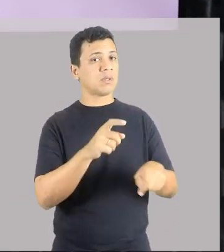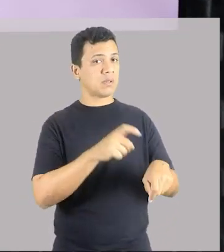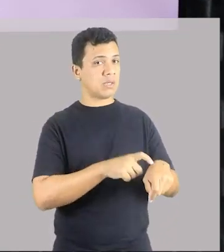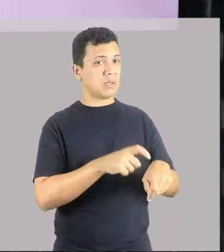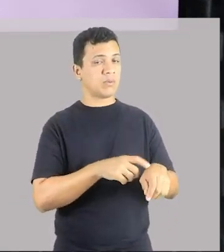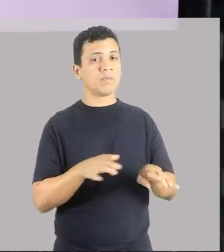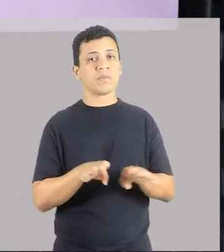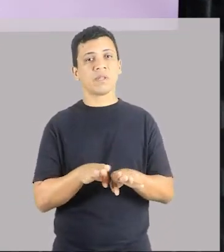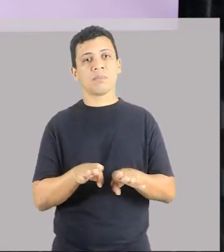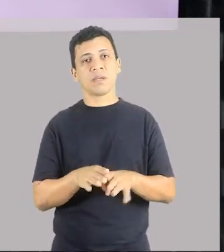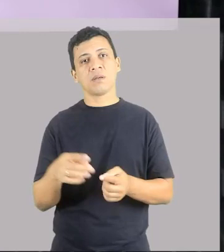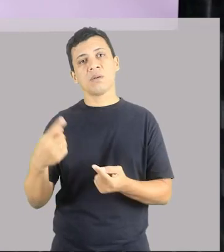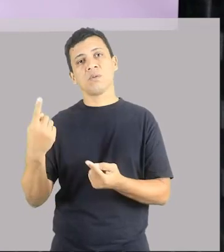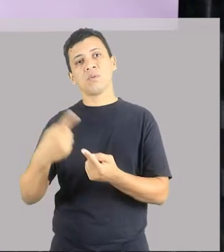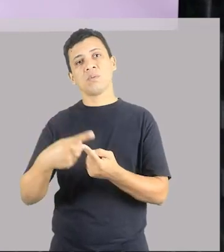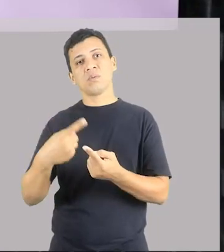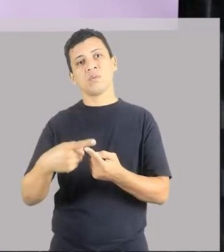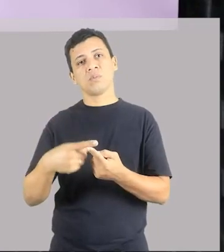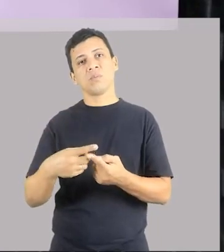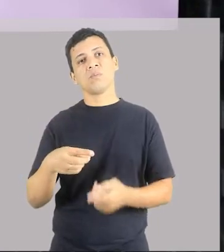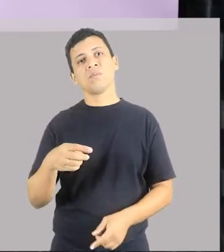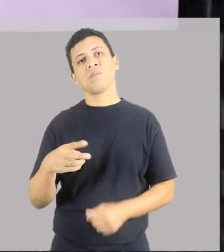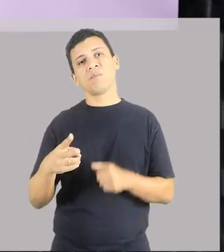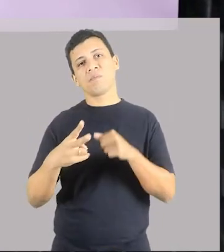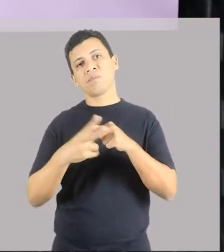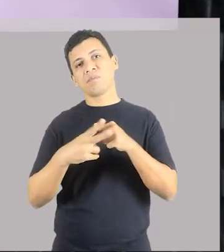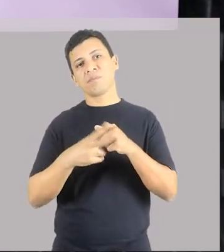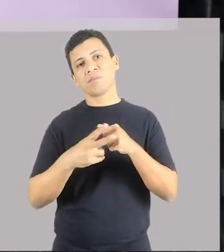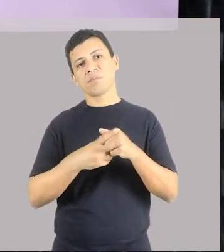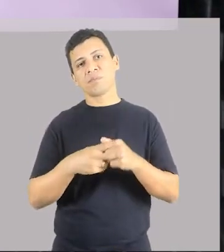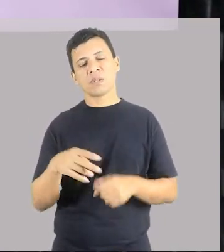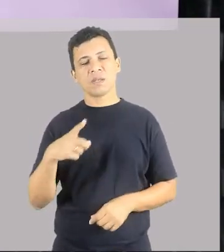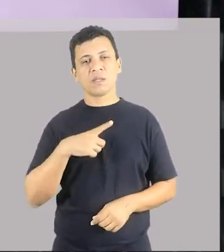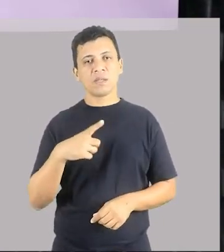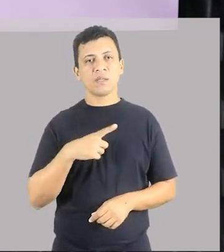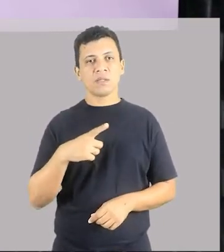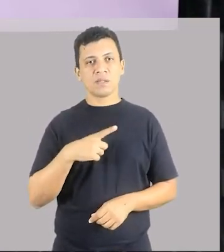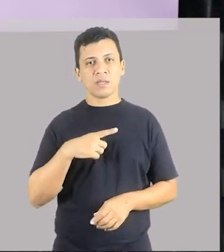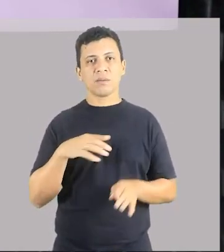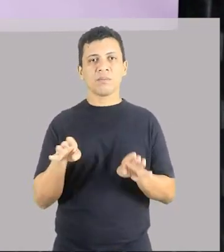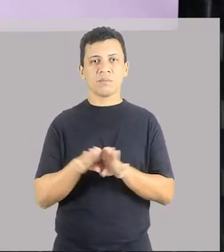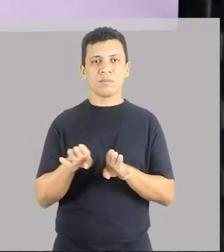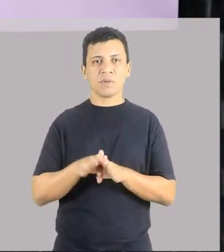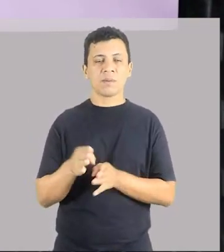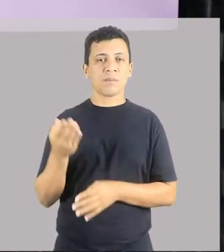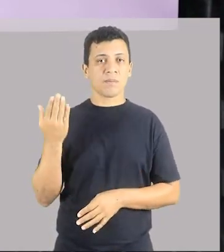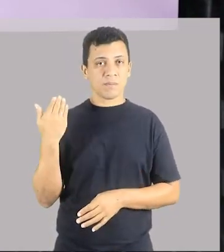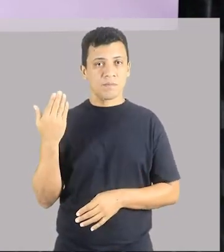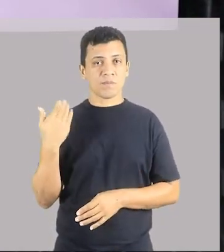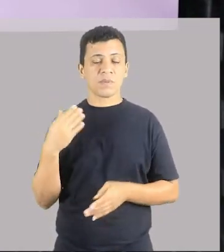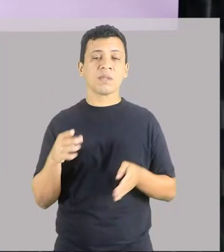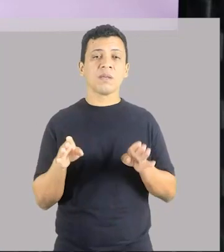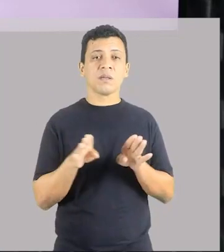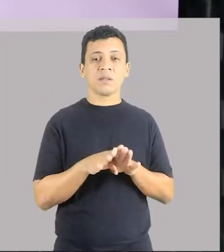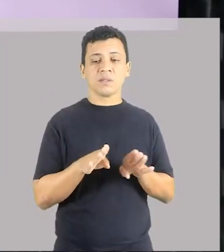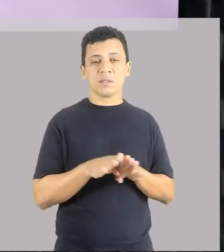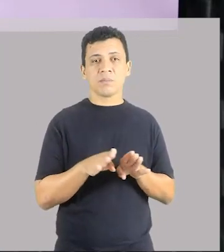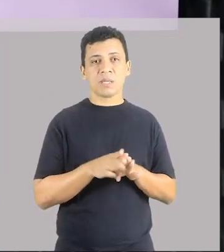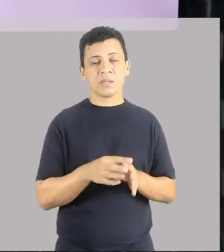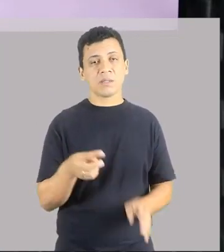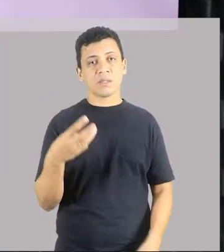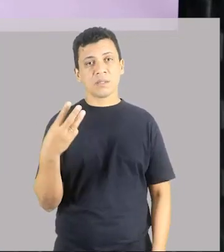modo verbal certo então teríamos aí não somente no imperfeito do subjuntivo mas na